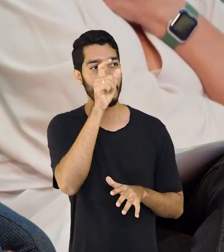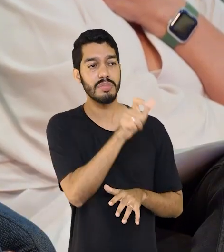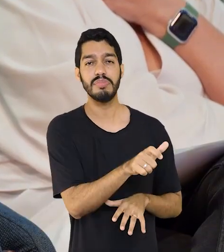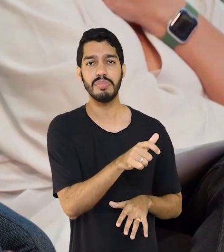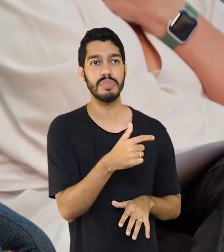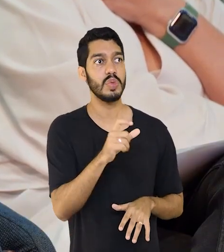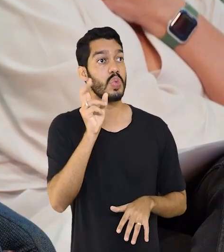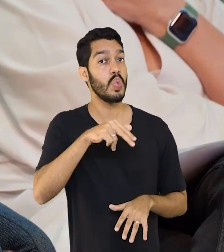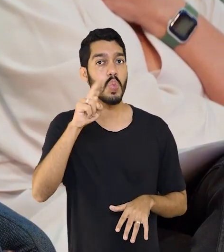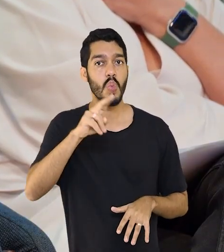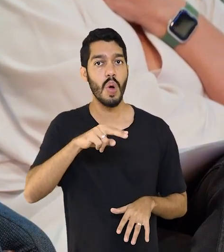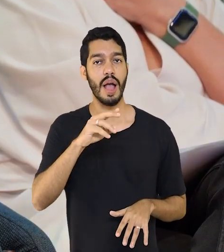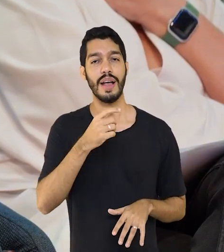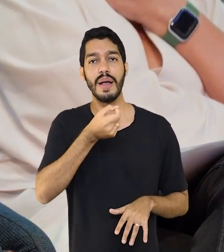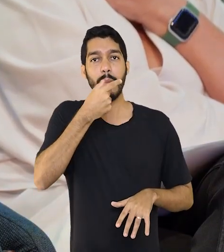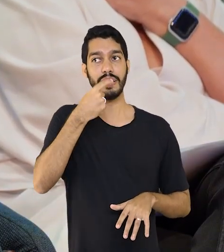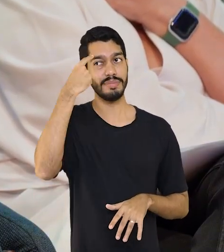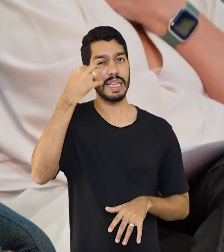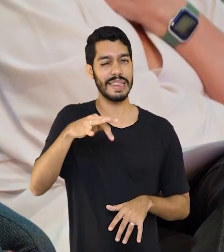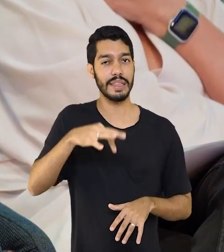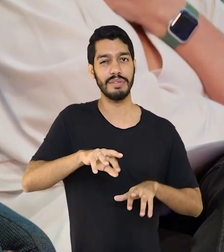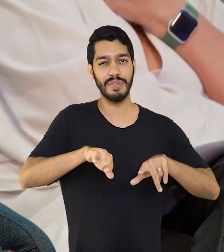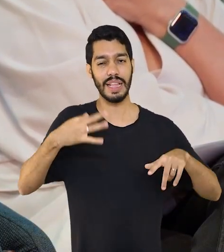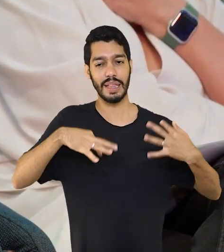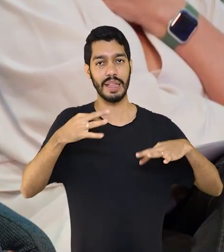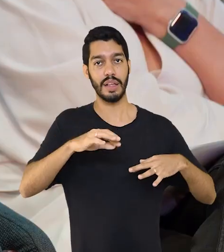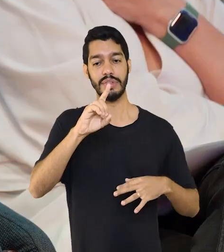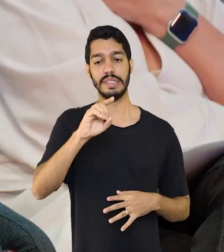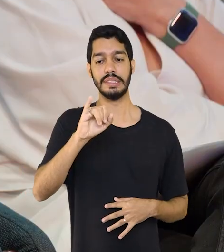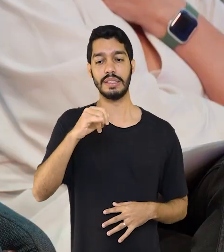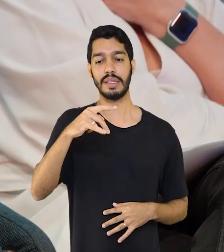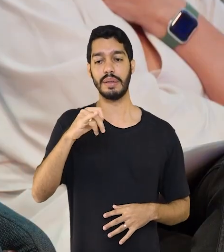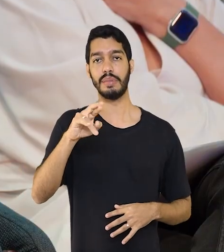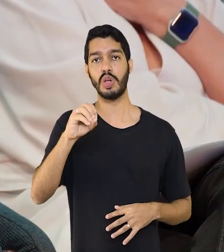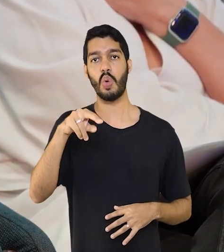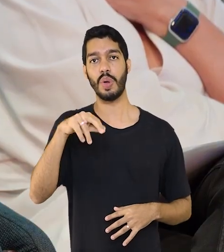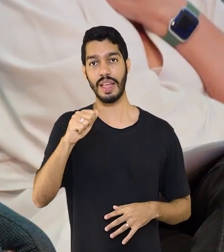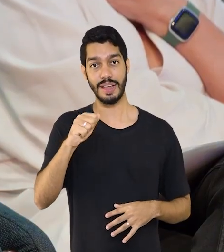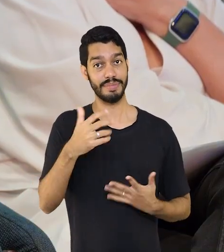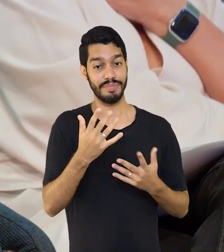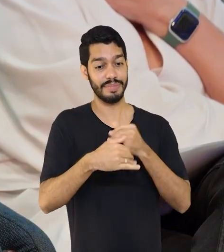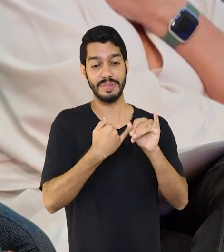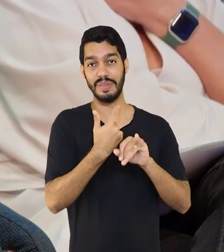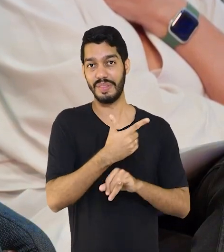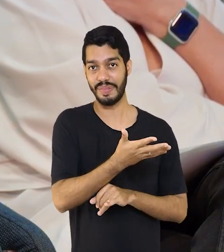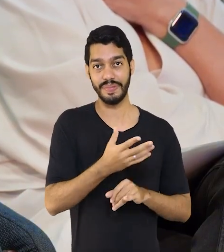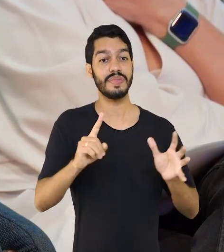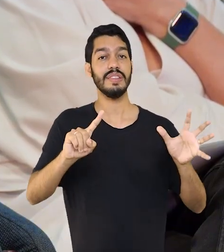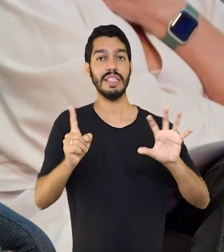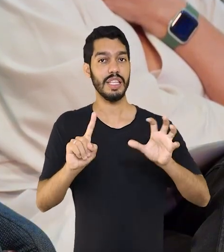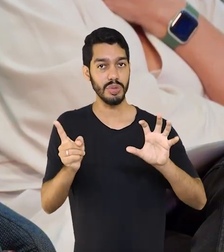possível, a pessoa nunca tomou uma dipirona. Então, eram regiões que eu levava dias para chegar. Então, a